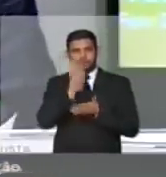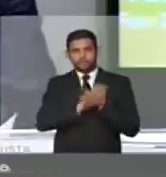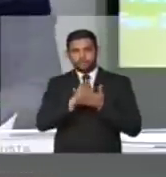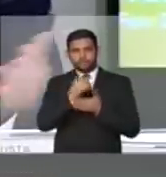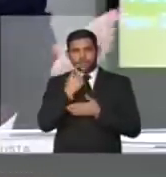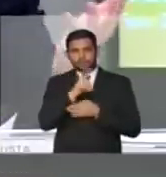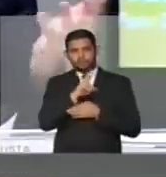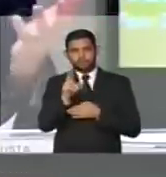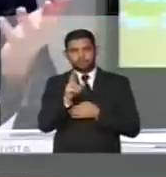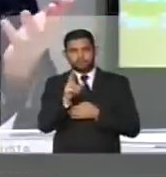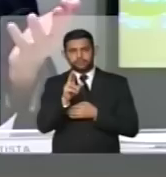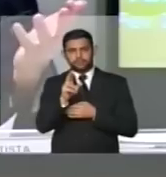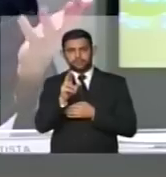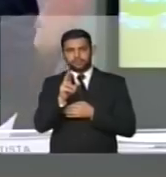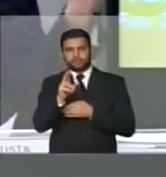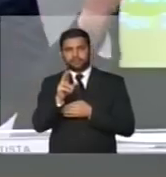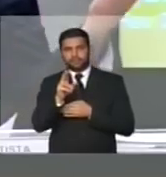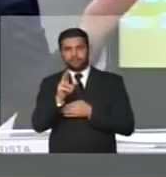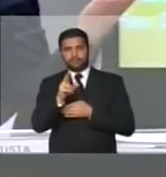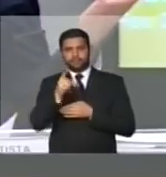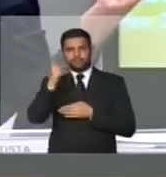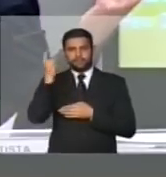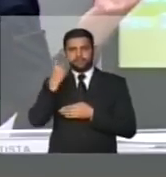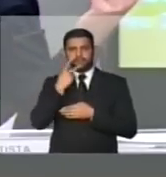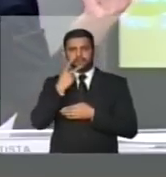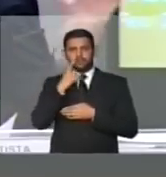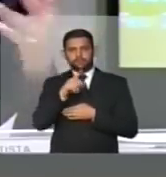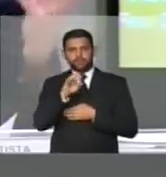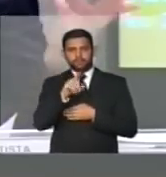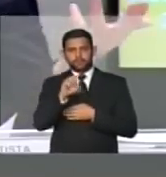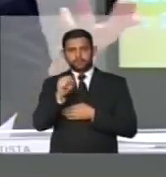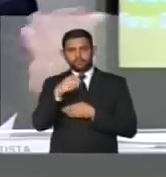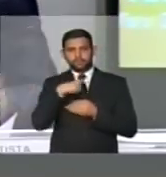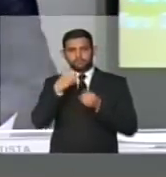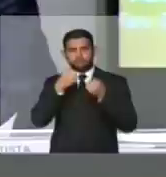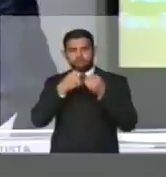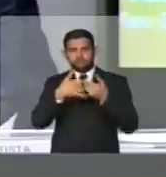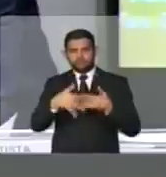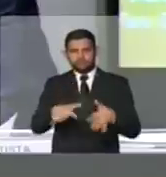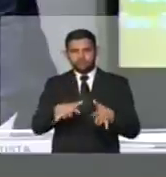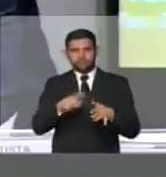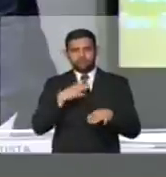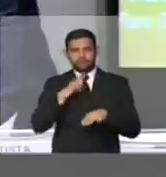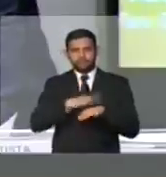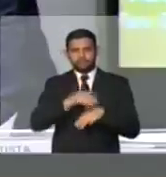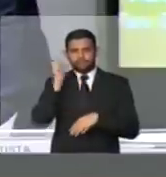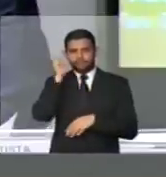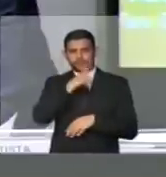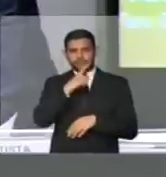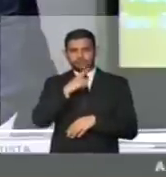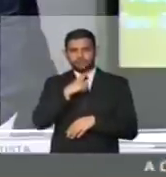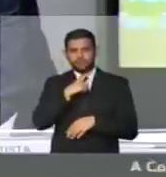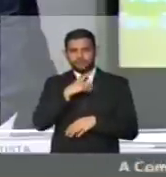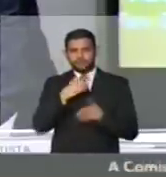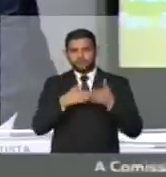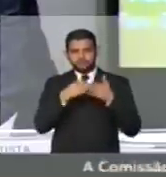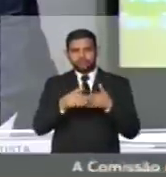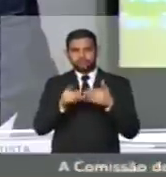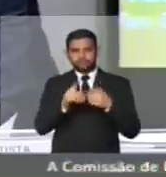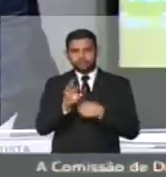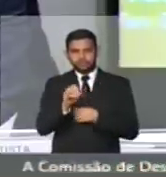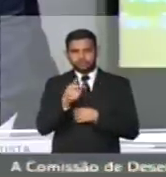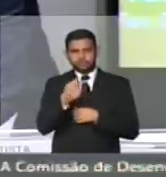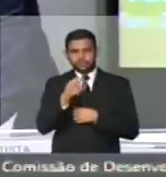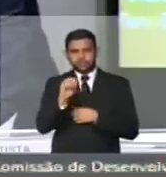nomes, um tempo atrás disse que o Porto do Açu está afundando. Olha, é muito difícil um porto